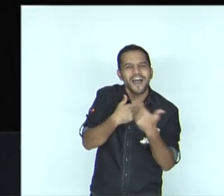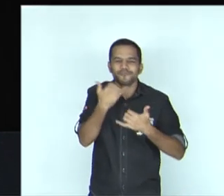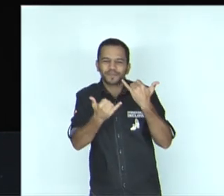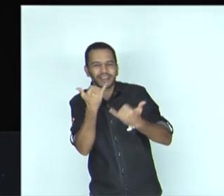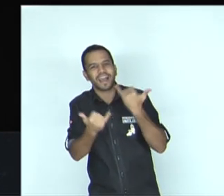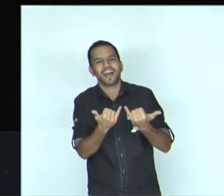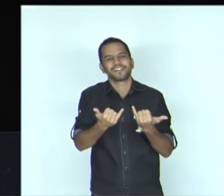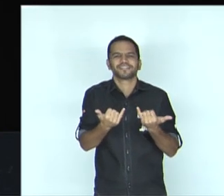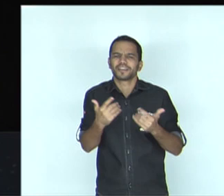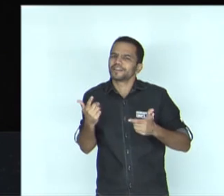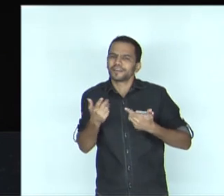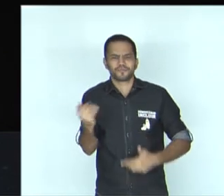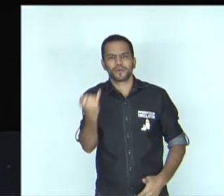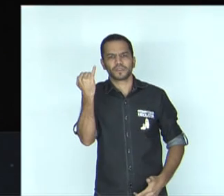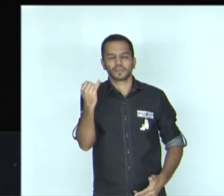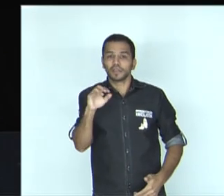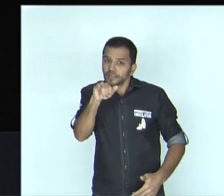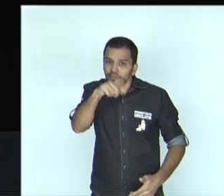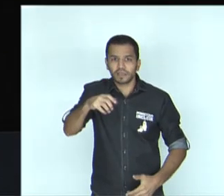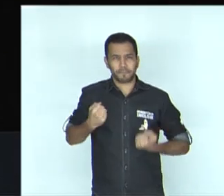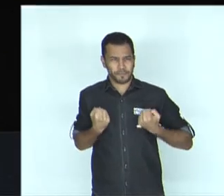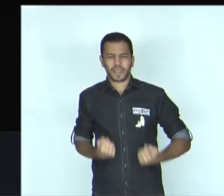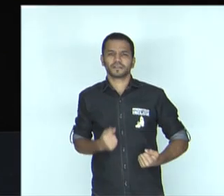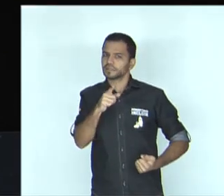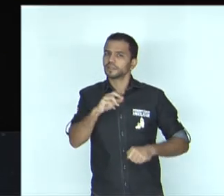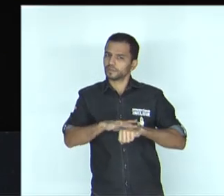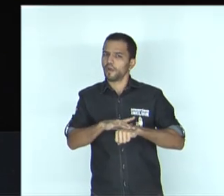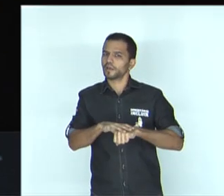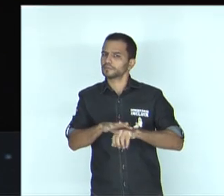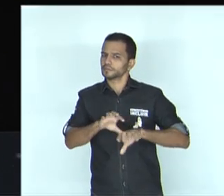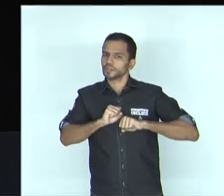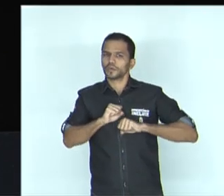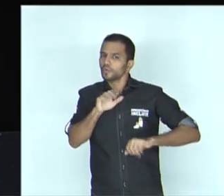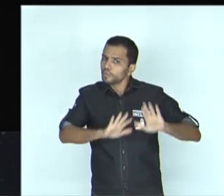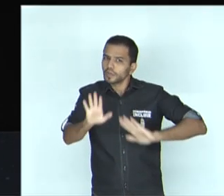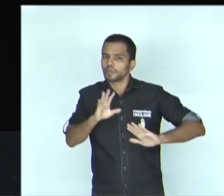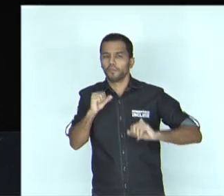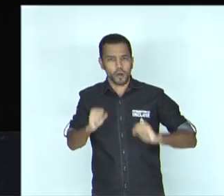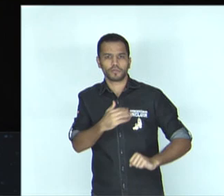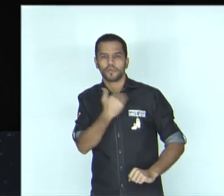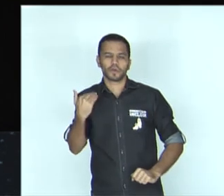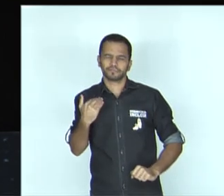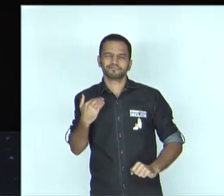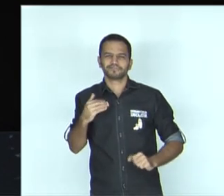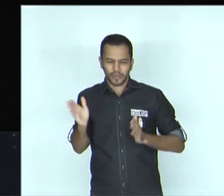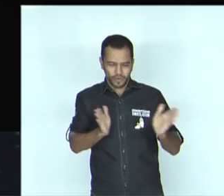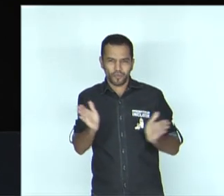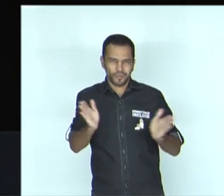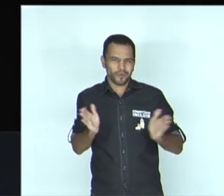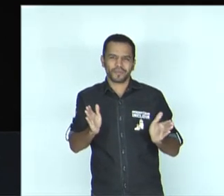vai adoecer, hein? E pode até morrer. Dizem que o mal do século é a depressão. E ela